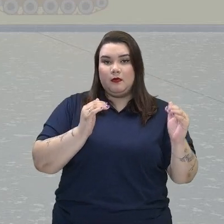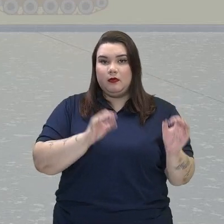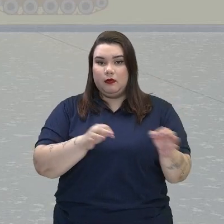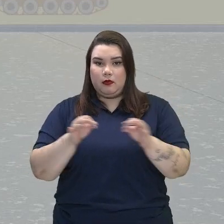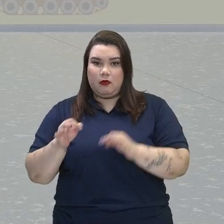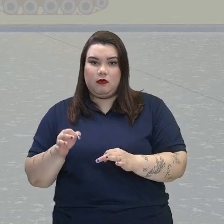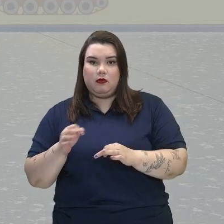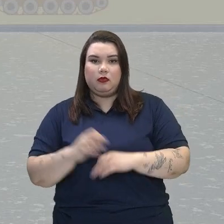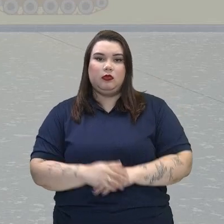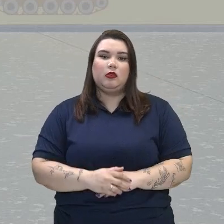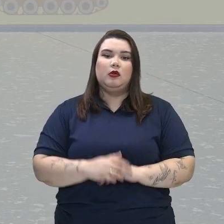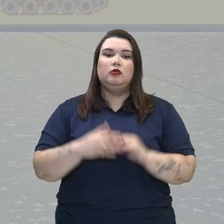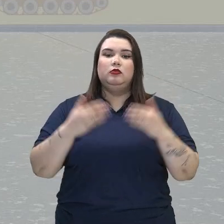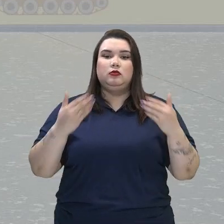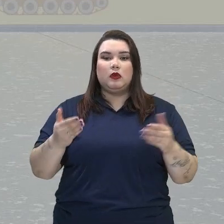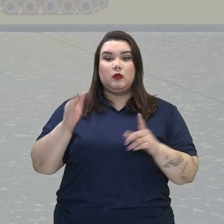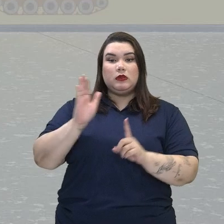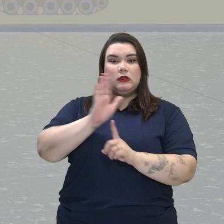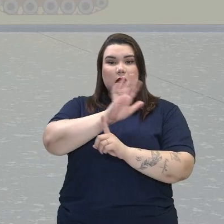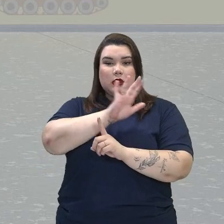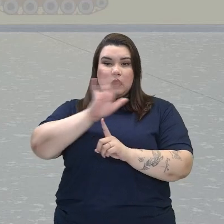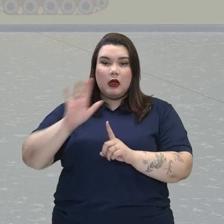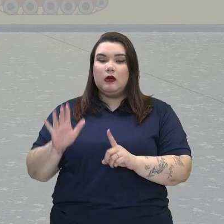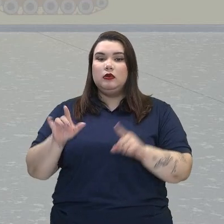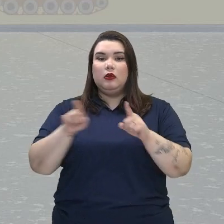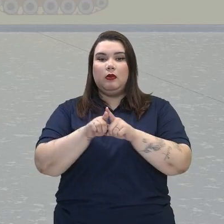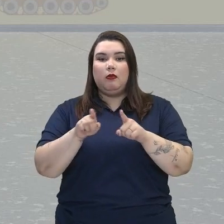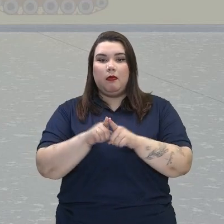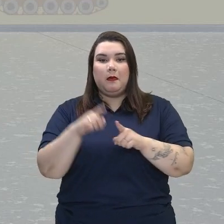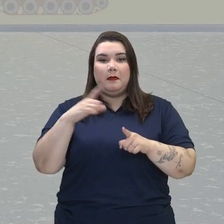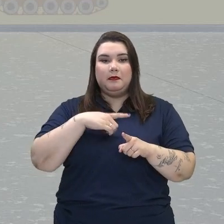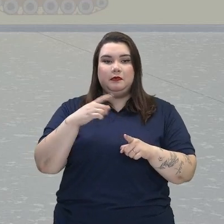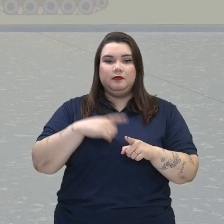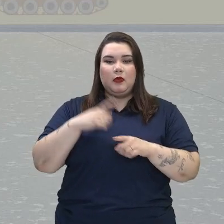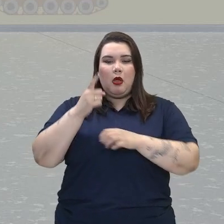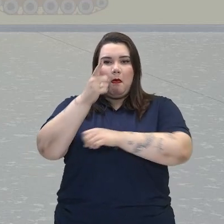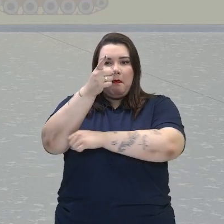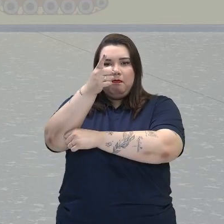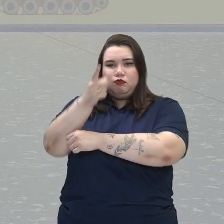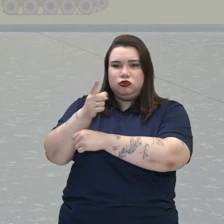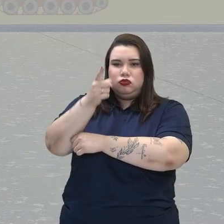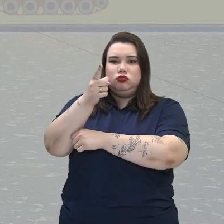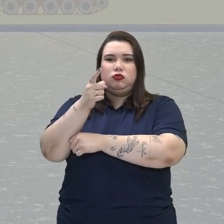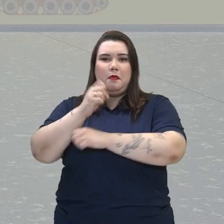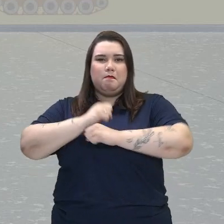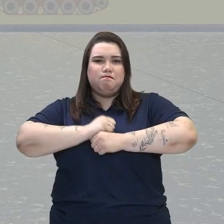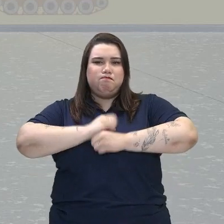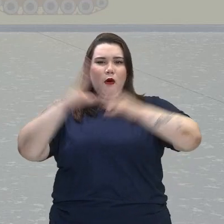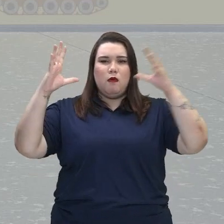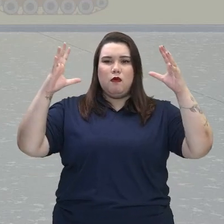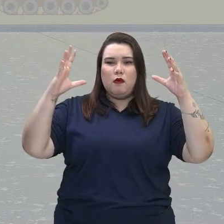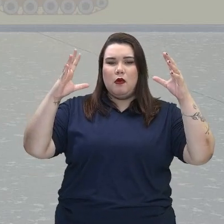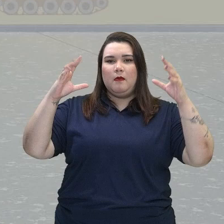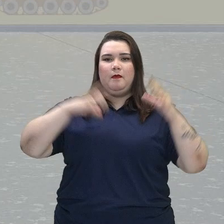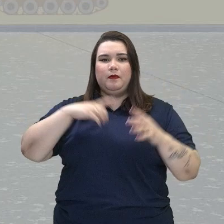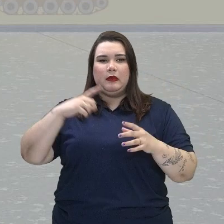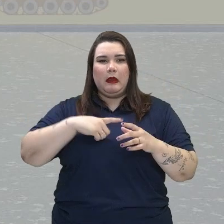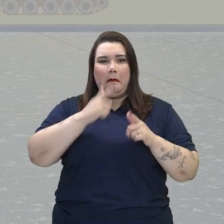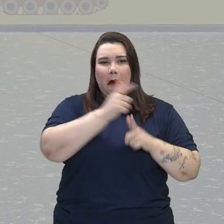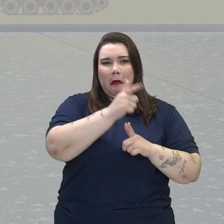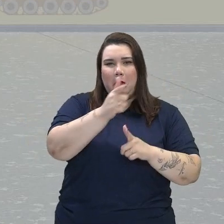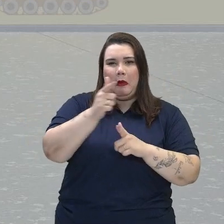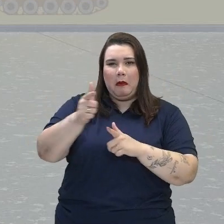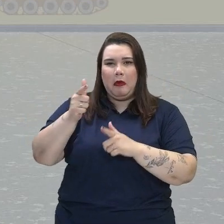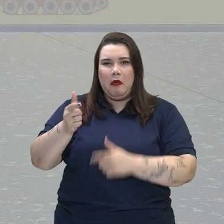disso, né, ao fundo aqui da nossa imagem, nós observamos tanques, explosões, observamos munições e